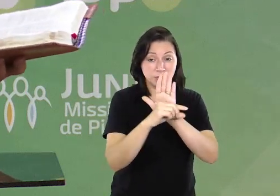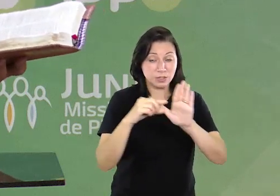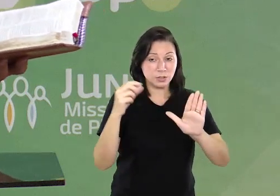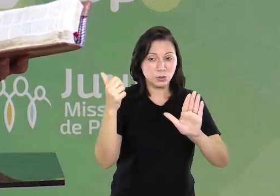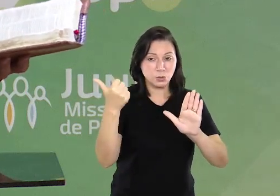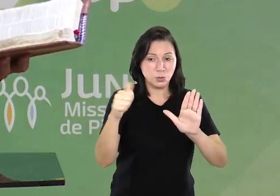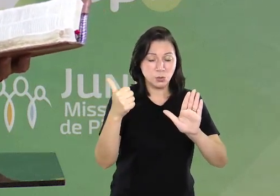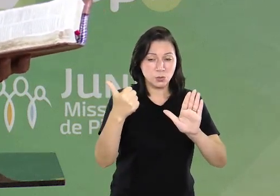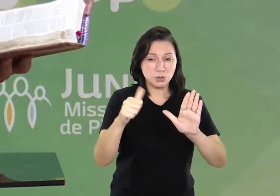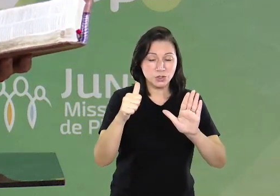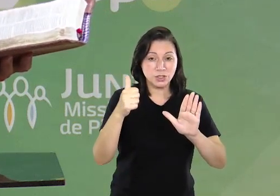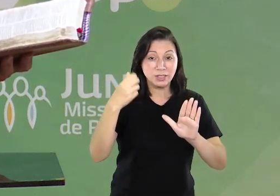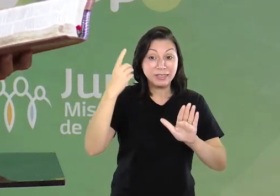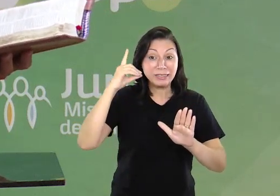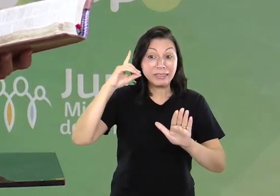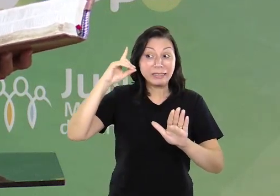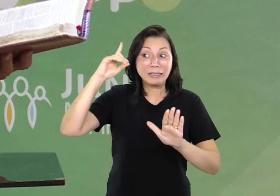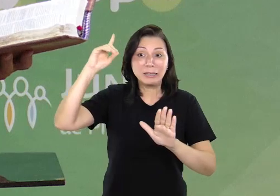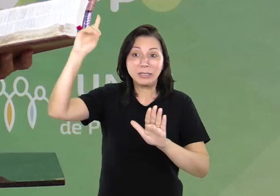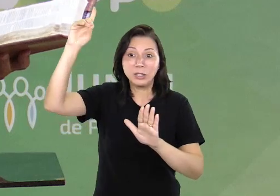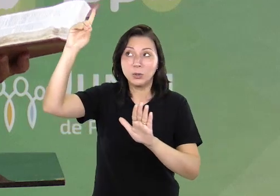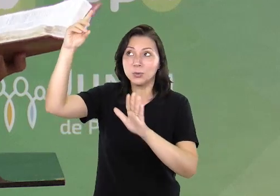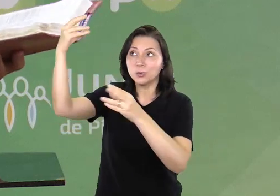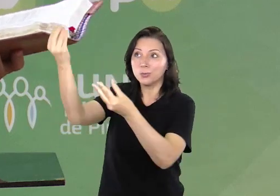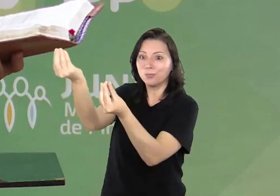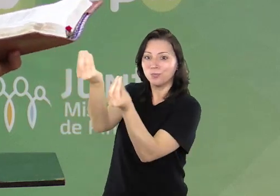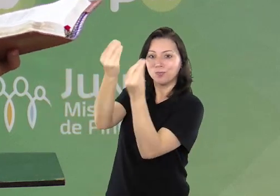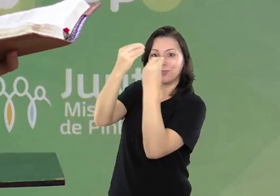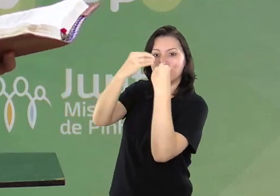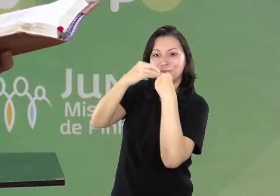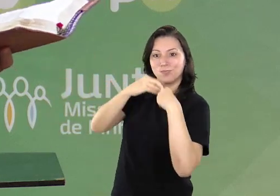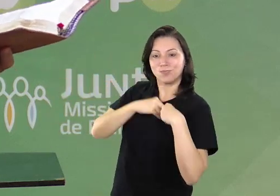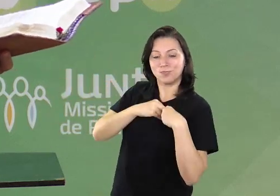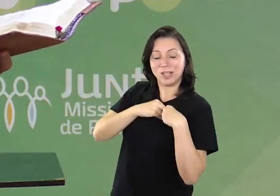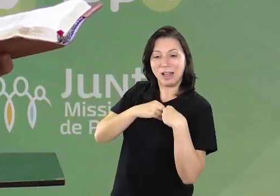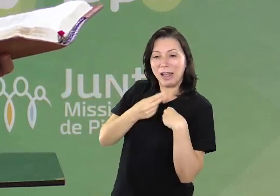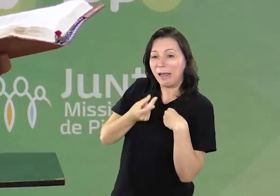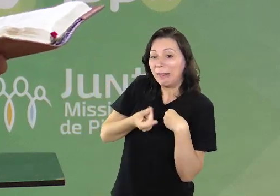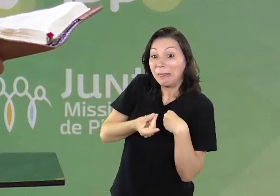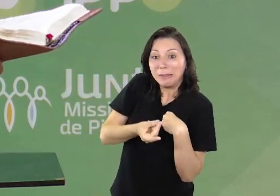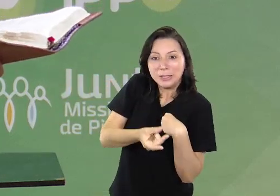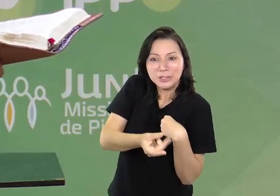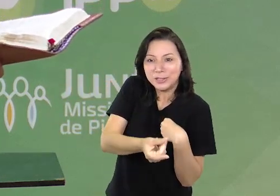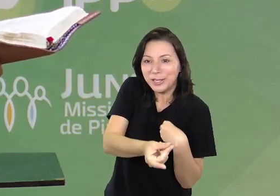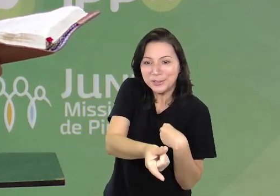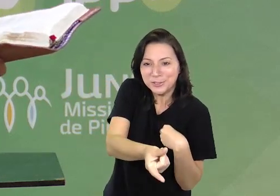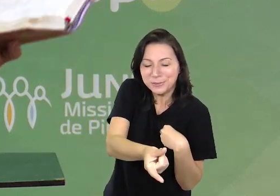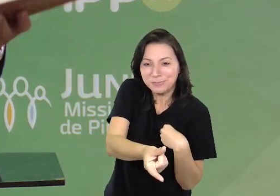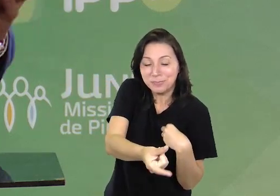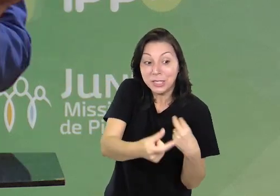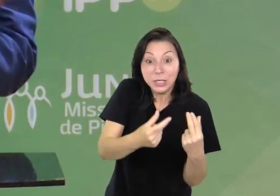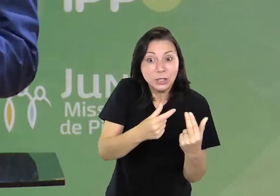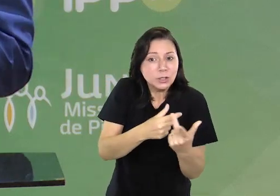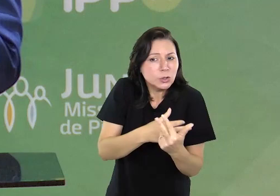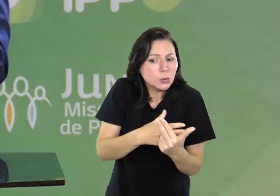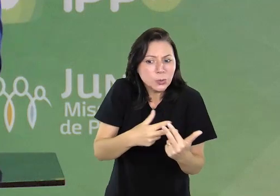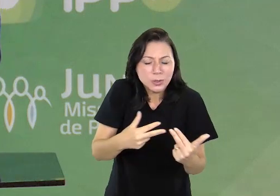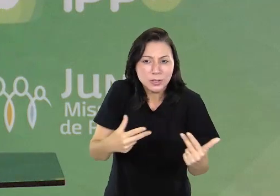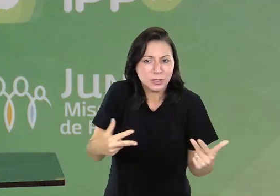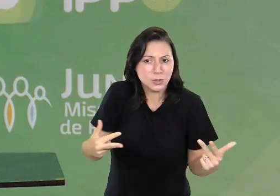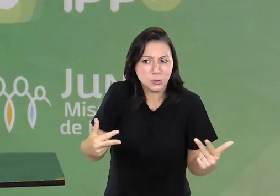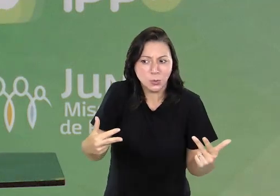Deus colocou Eternidade no nosso coração e tudo aquilo que é terreno temporal não pode preencher